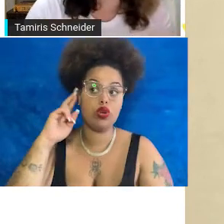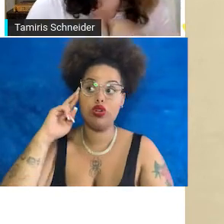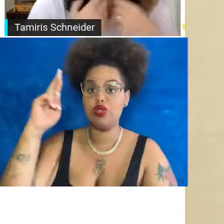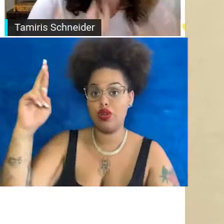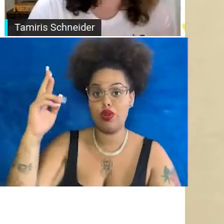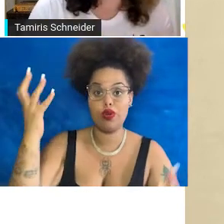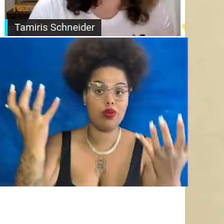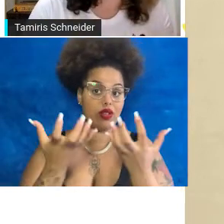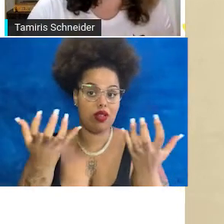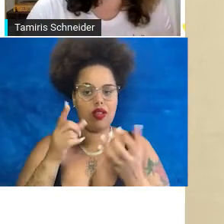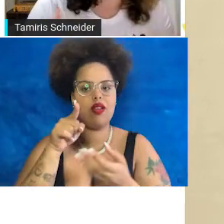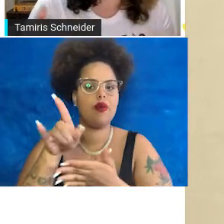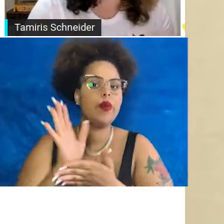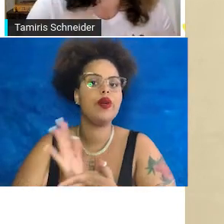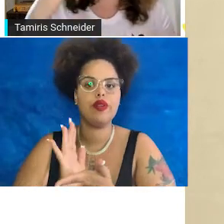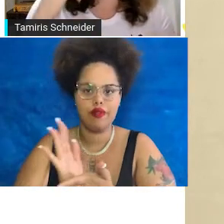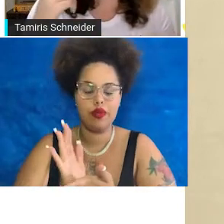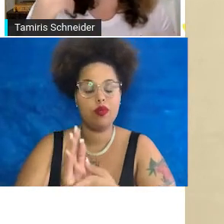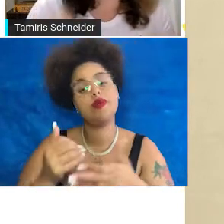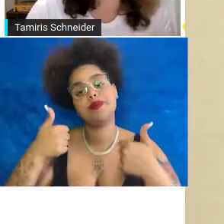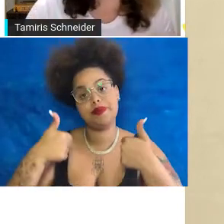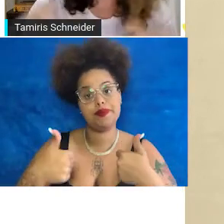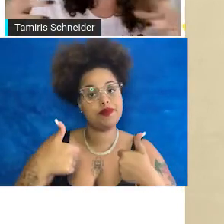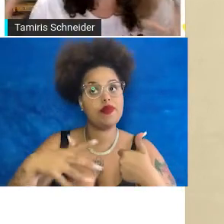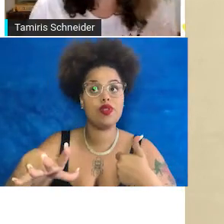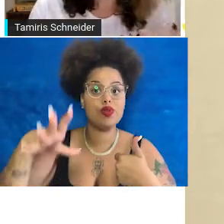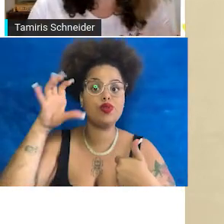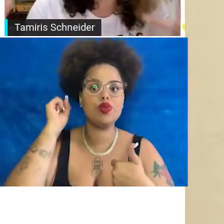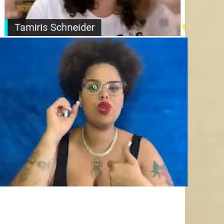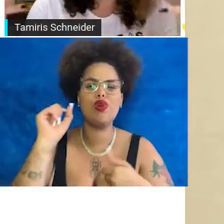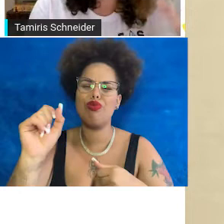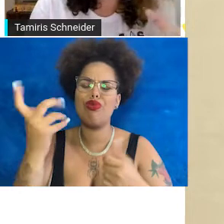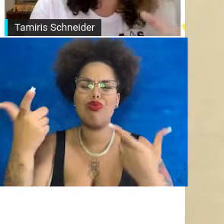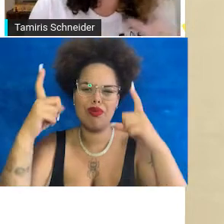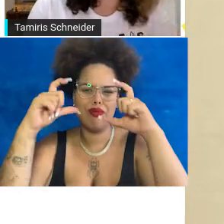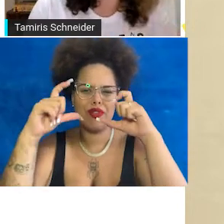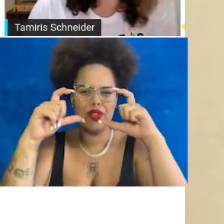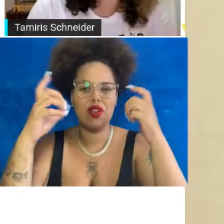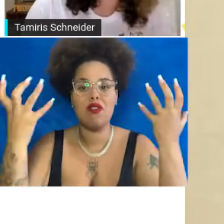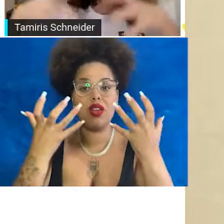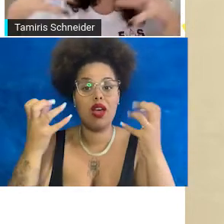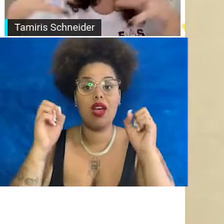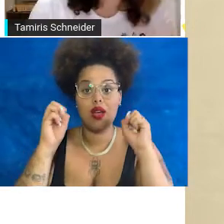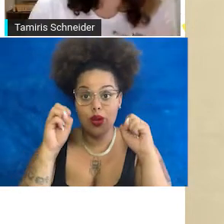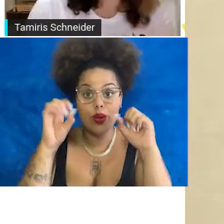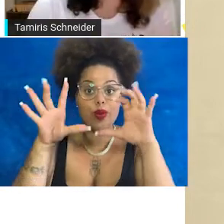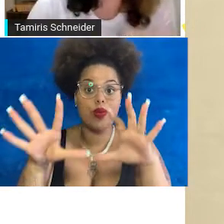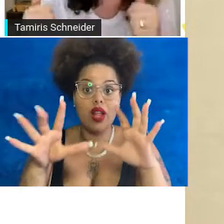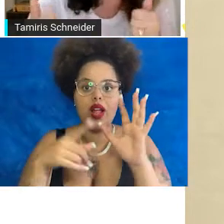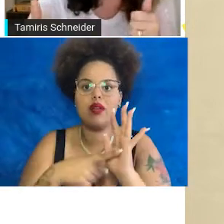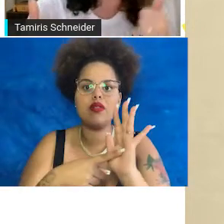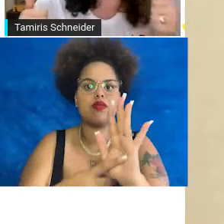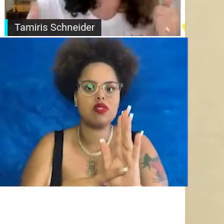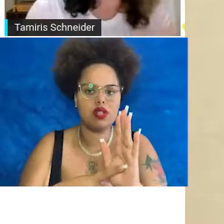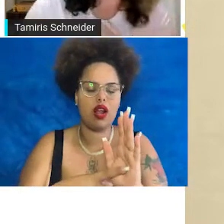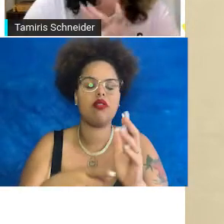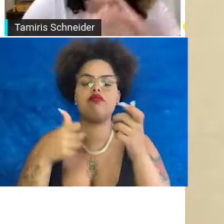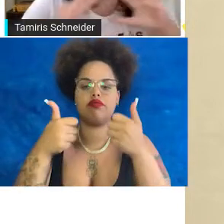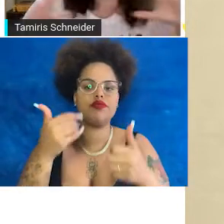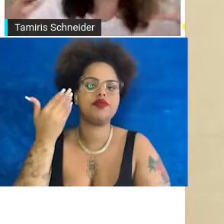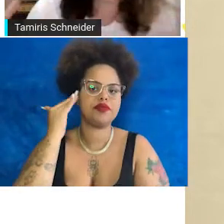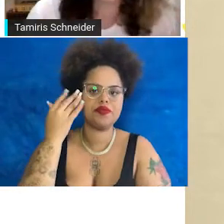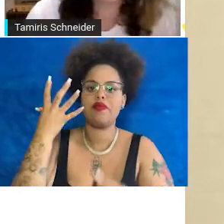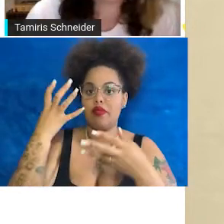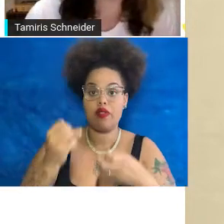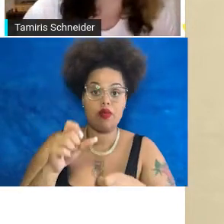quer com aquele filme? Massa, escutei. O que o fotógrafo quer iluminar e mostrar na cena? Beleza, escutei. Então,